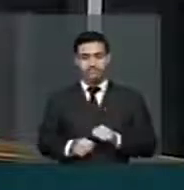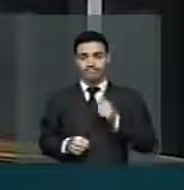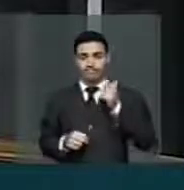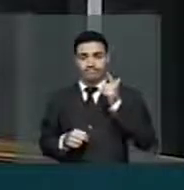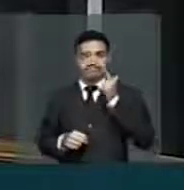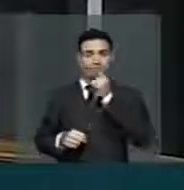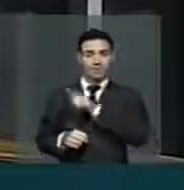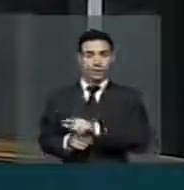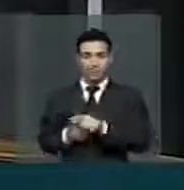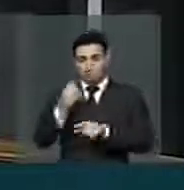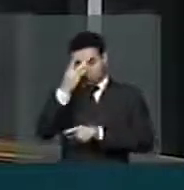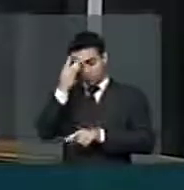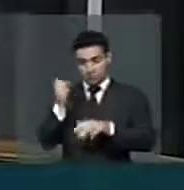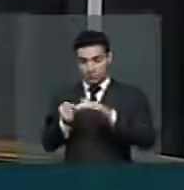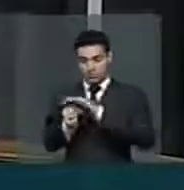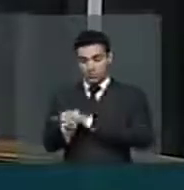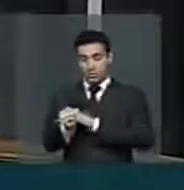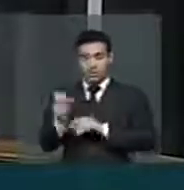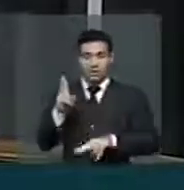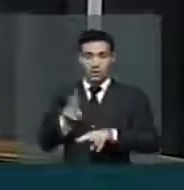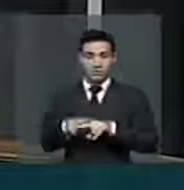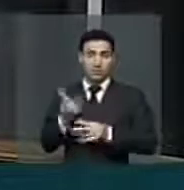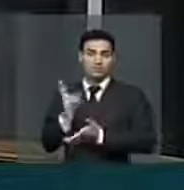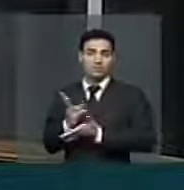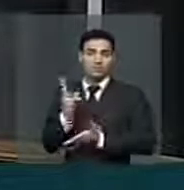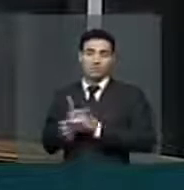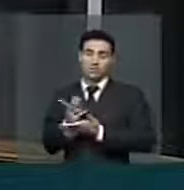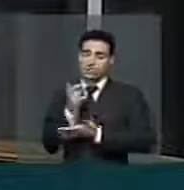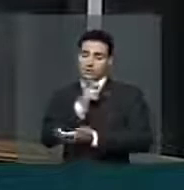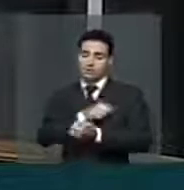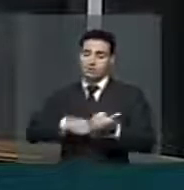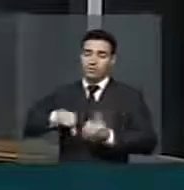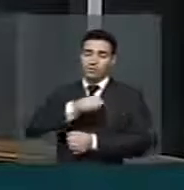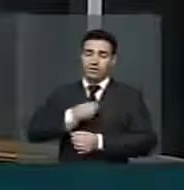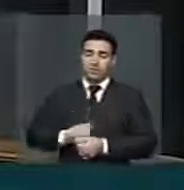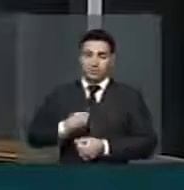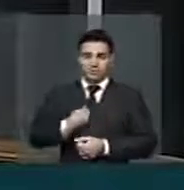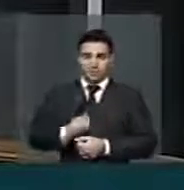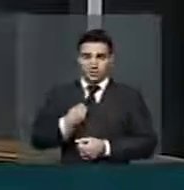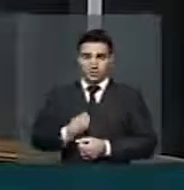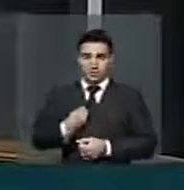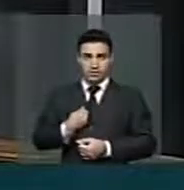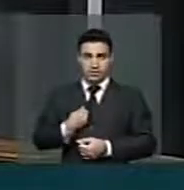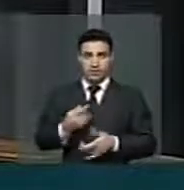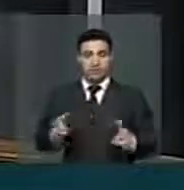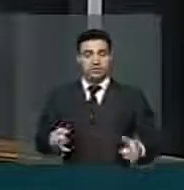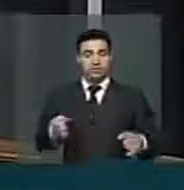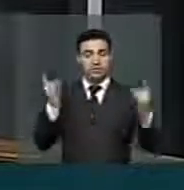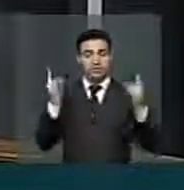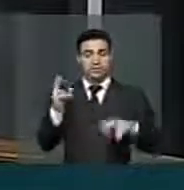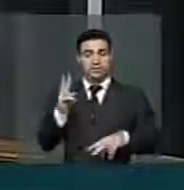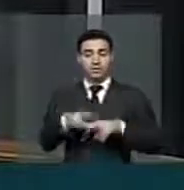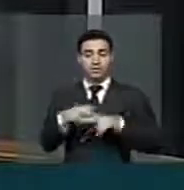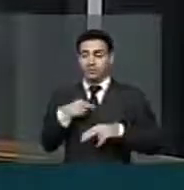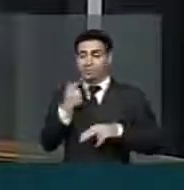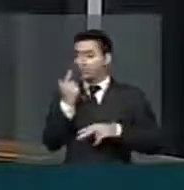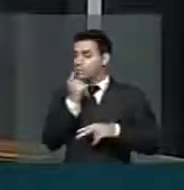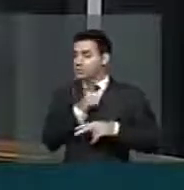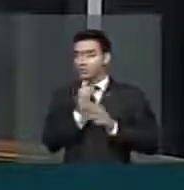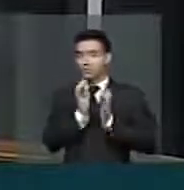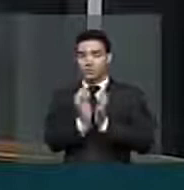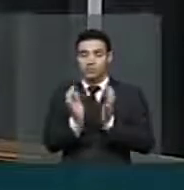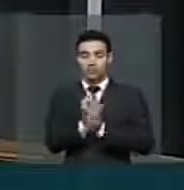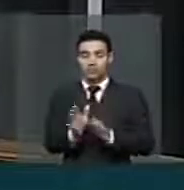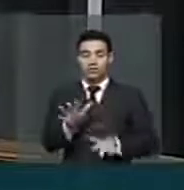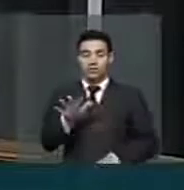recuperar os detentos. O atual sistema prisional não é capaz de garantir o convívio e inclusão social